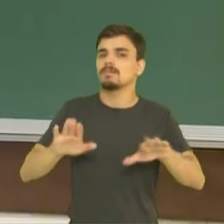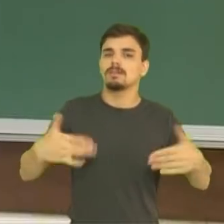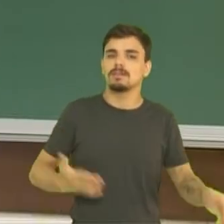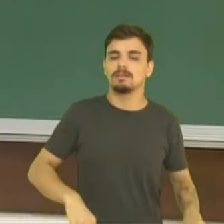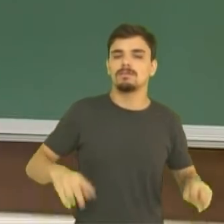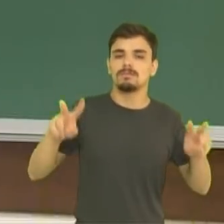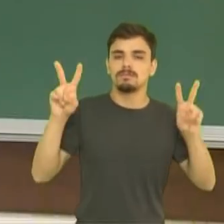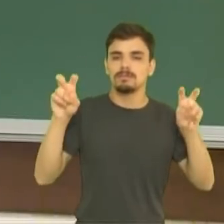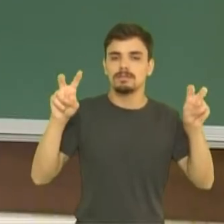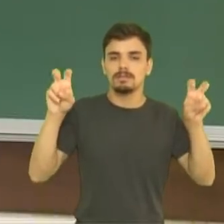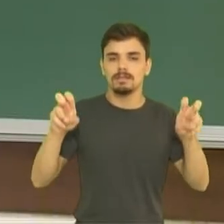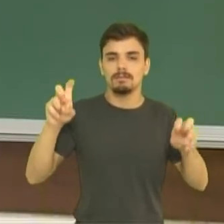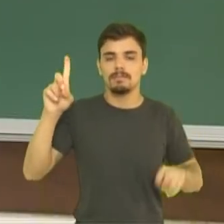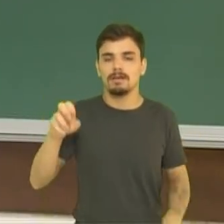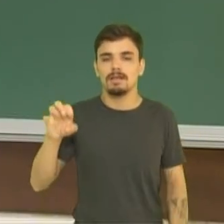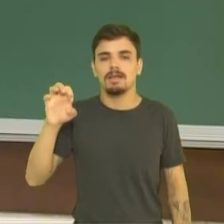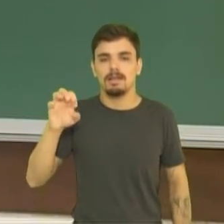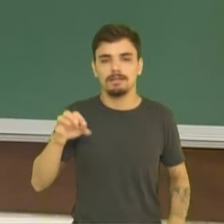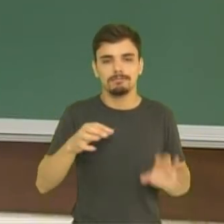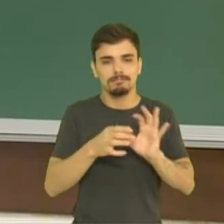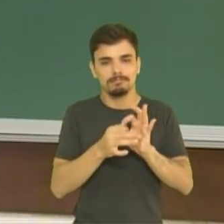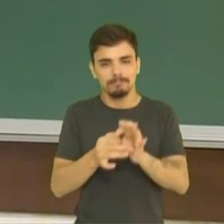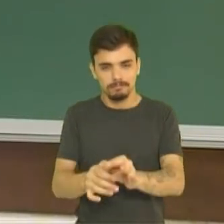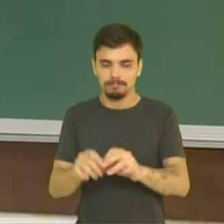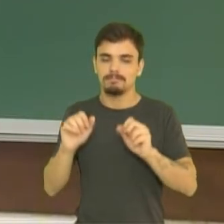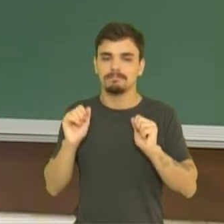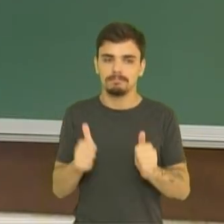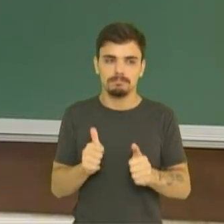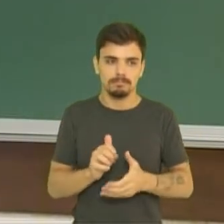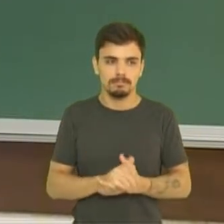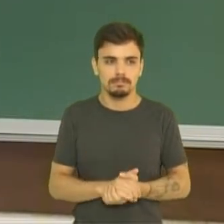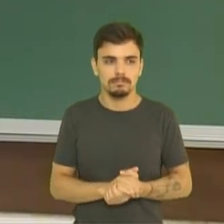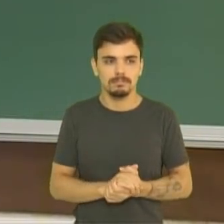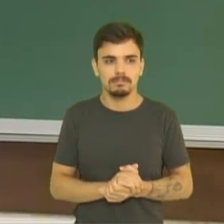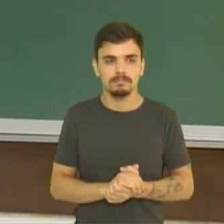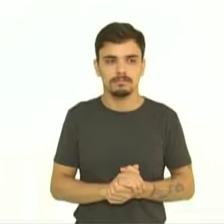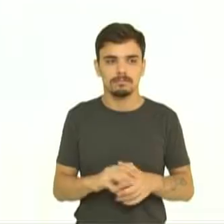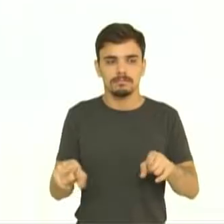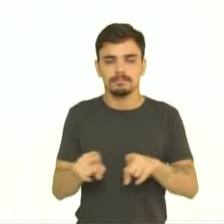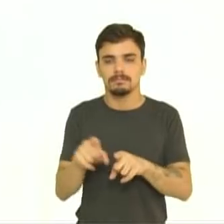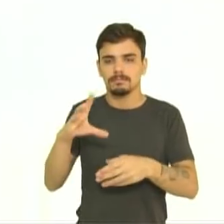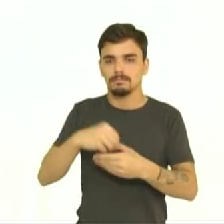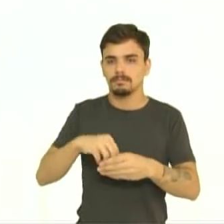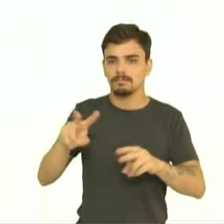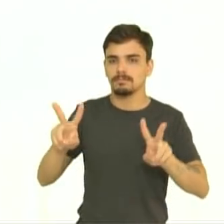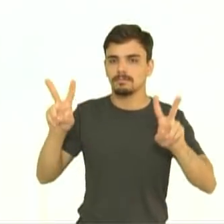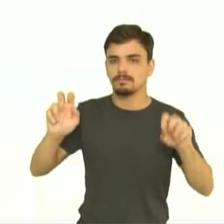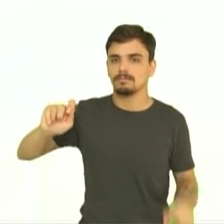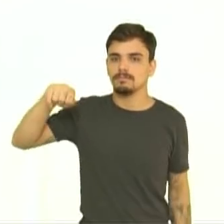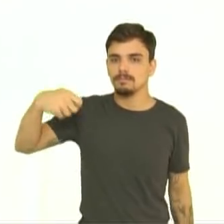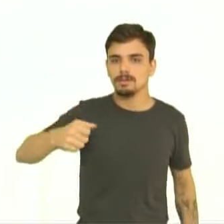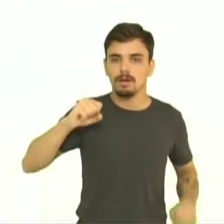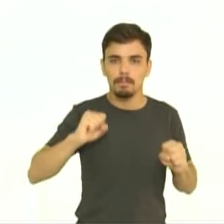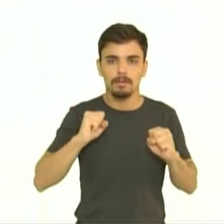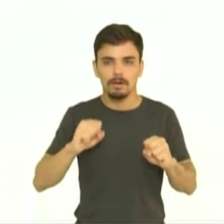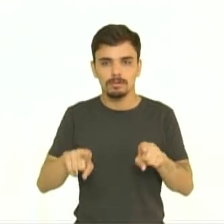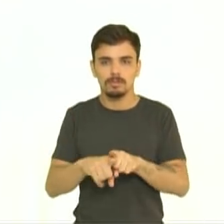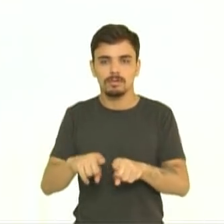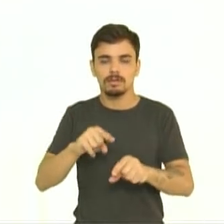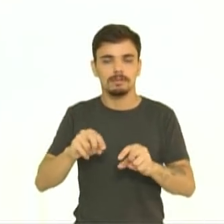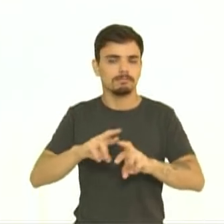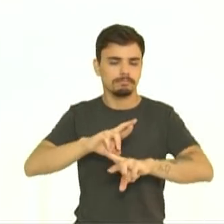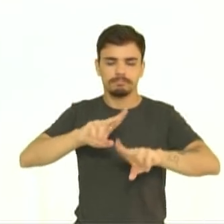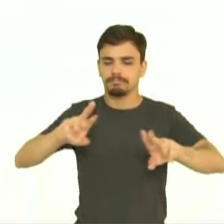a perninha da centopeia que você vai trabalhar, tá bom? Ou seja, dentro de um mesmo assunto pode-se ter vários desdobramentos.